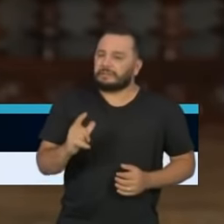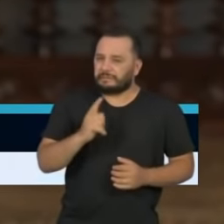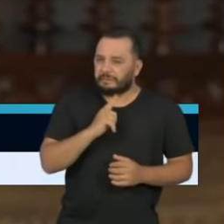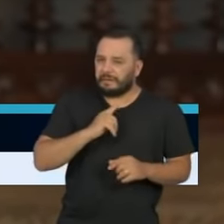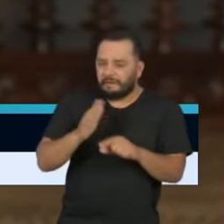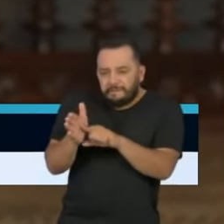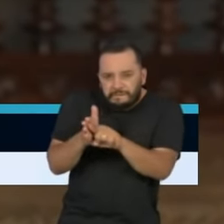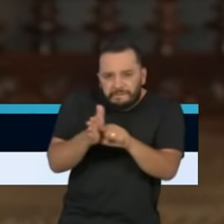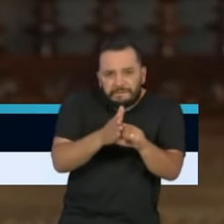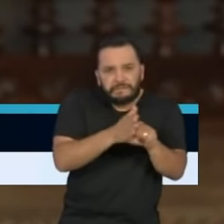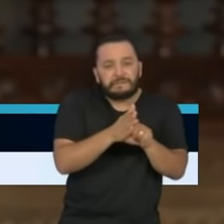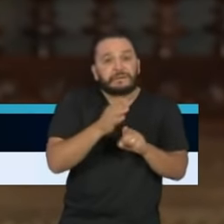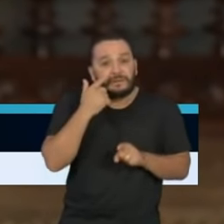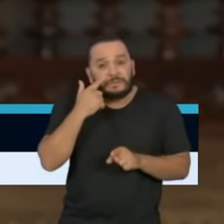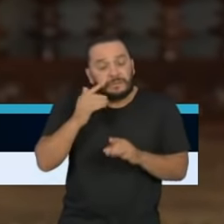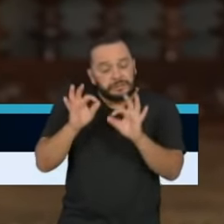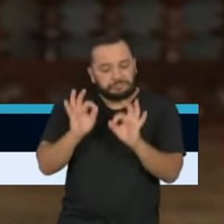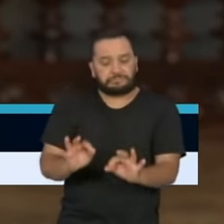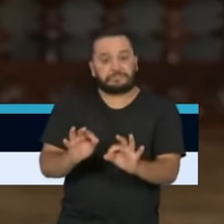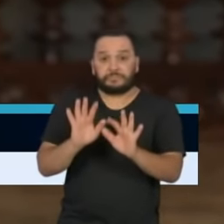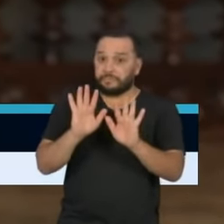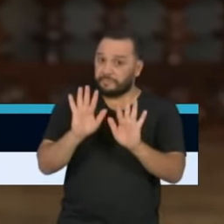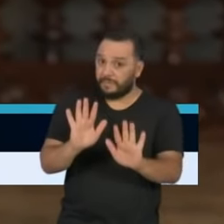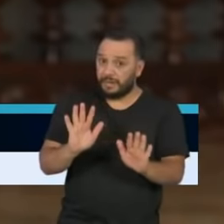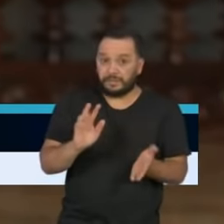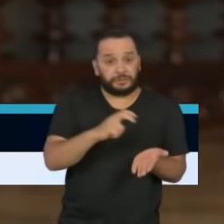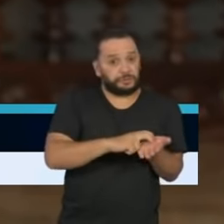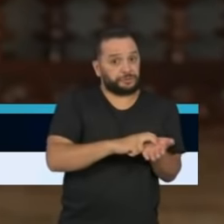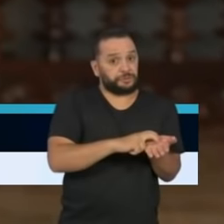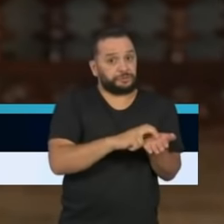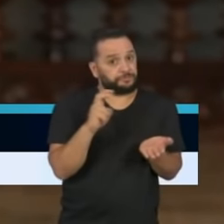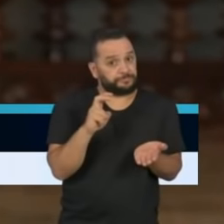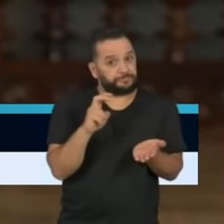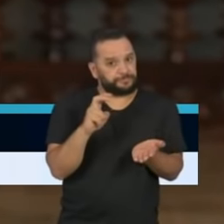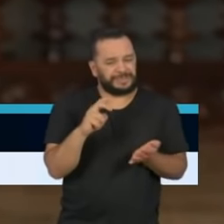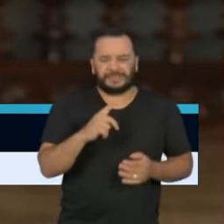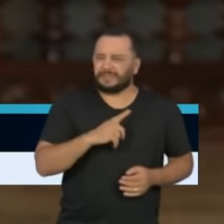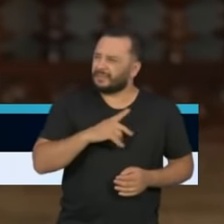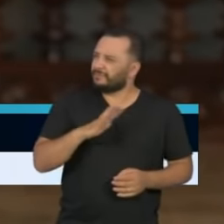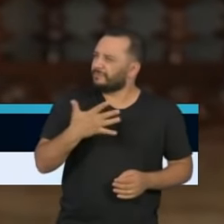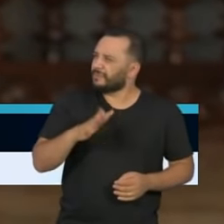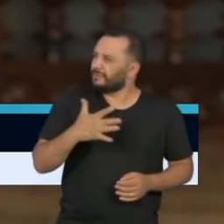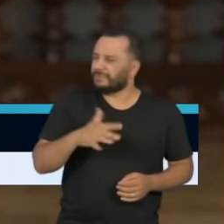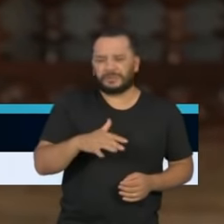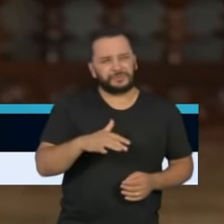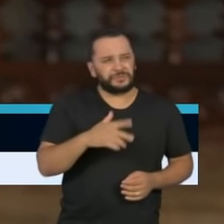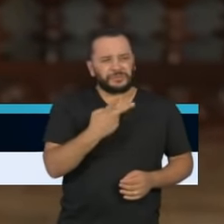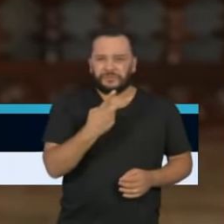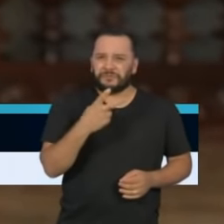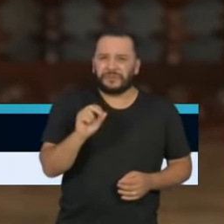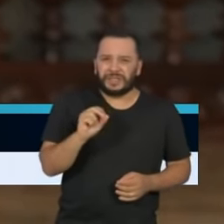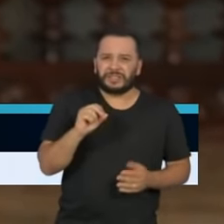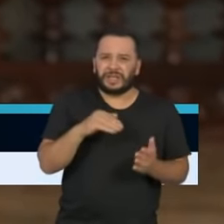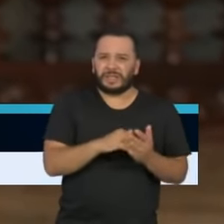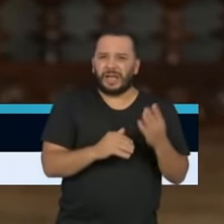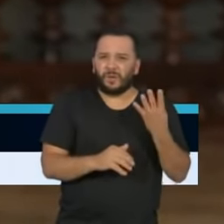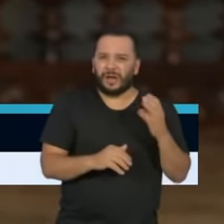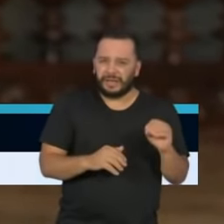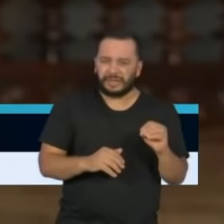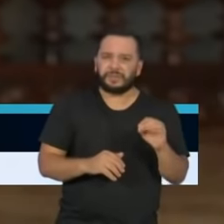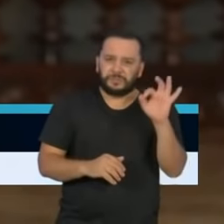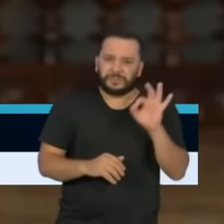está sendo checado, mas na parte da manhã nós tivemos entre 20% e 40% de frequência nas